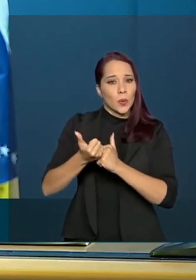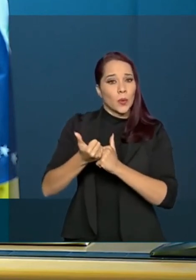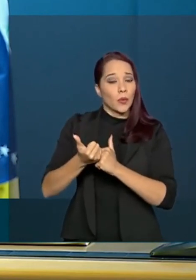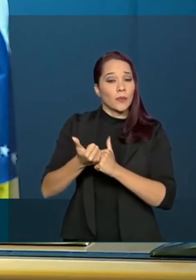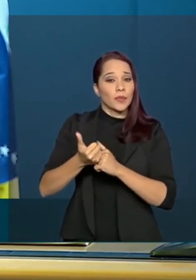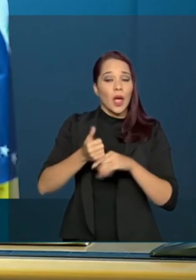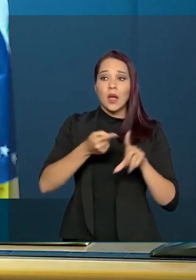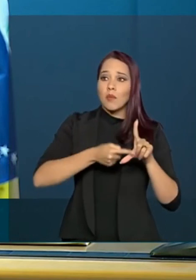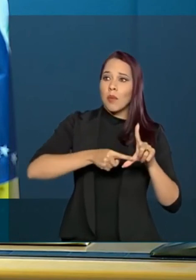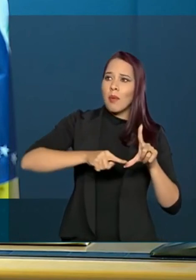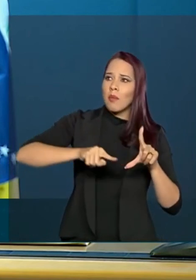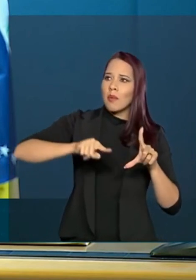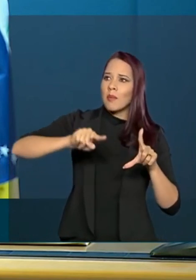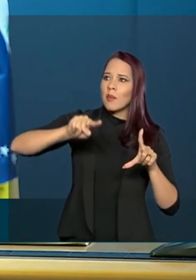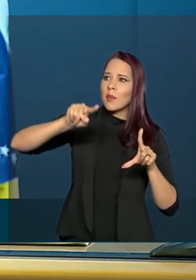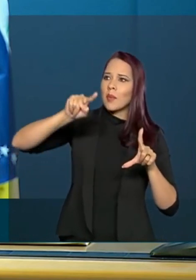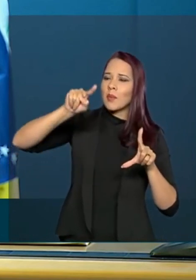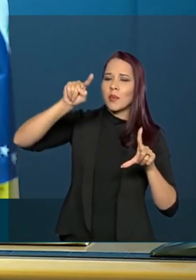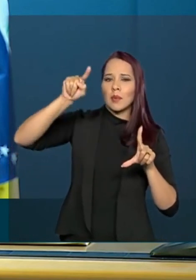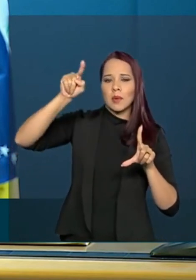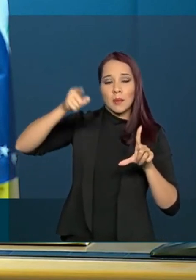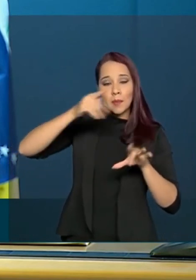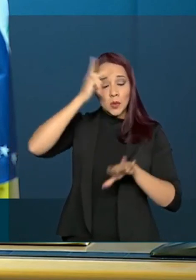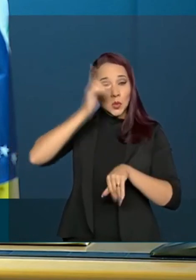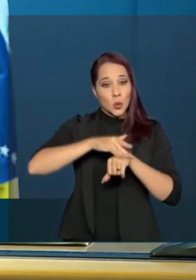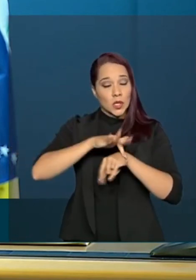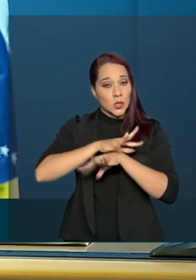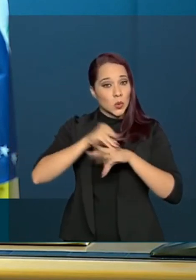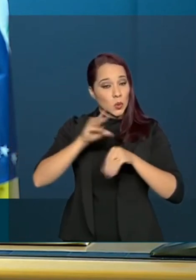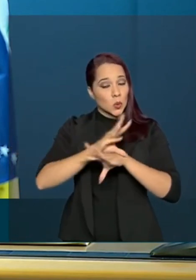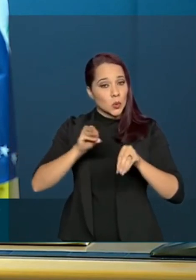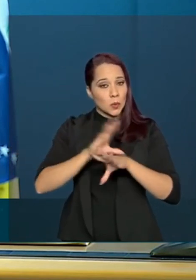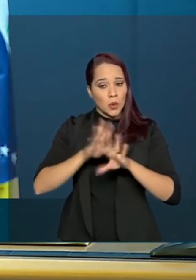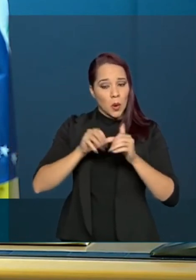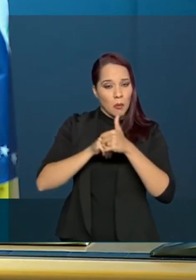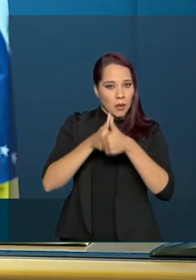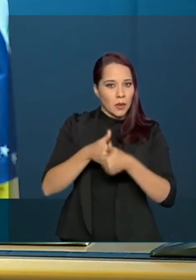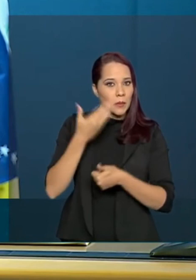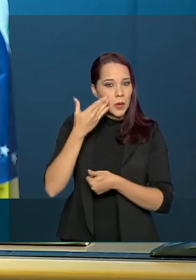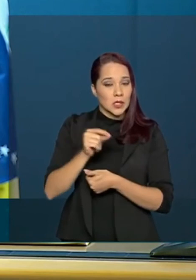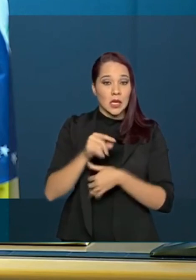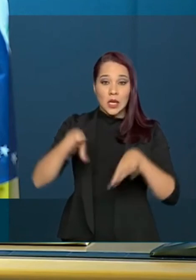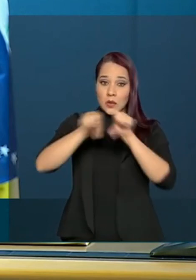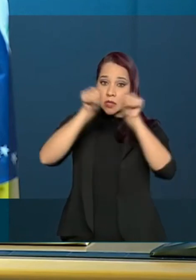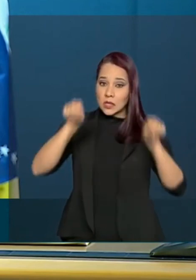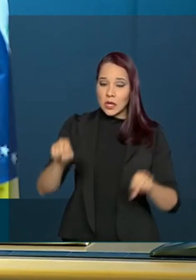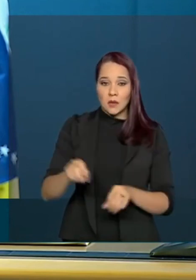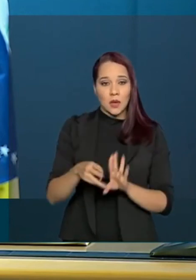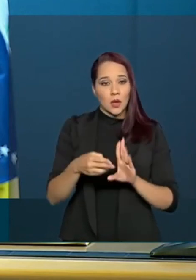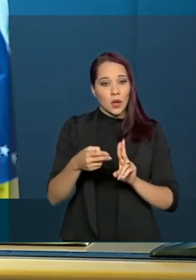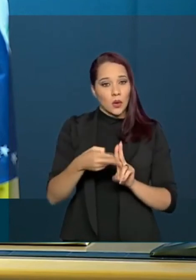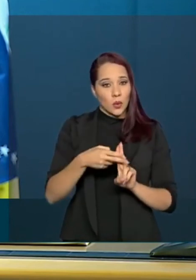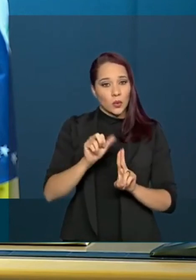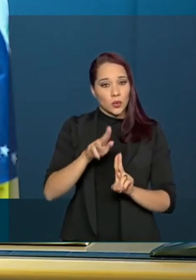própria curva de pessoas recuperadas e pessoas em acompanhamento mostra que o Sistema Único de Saúde